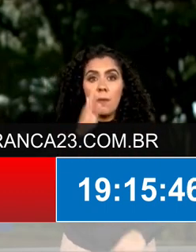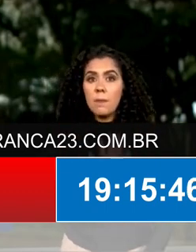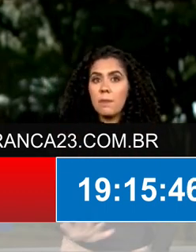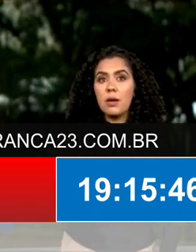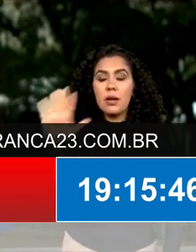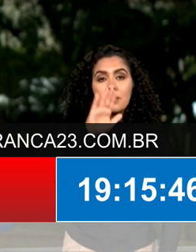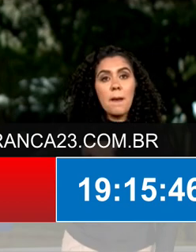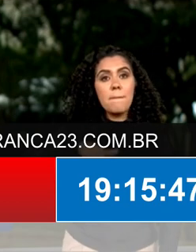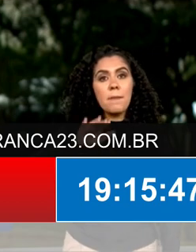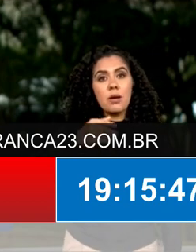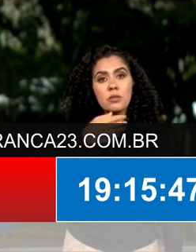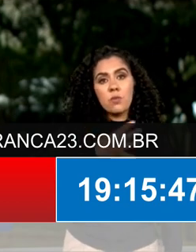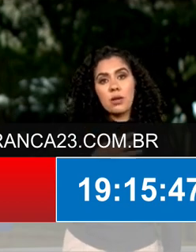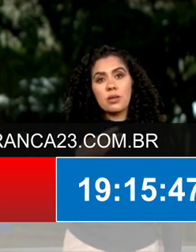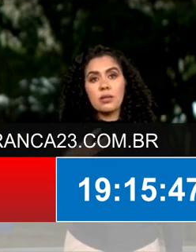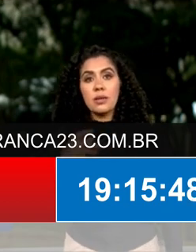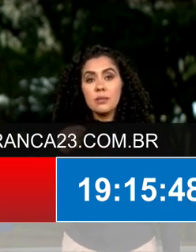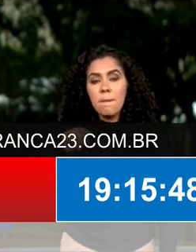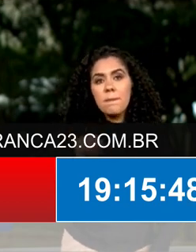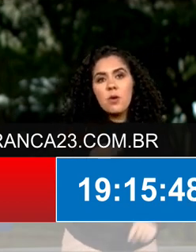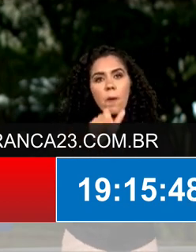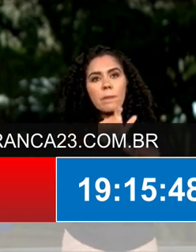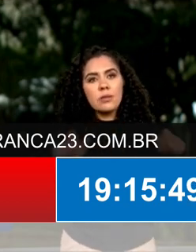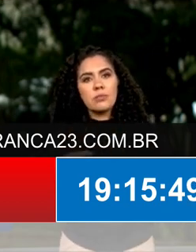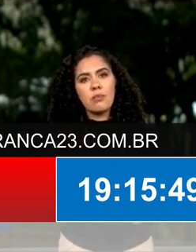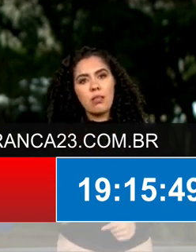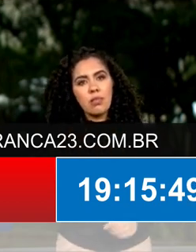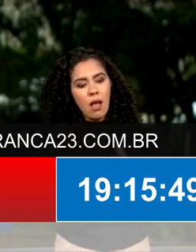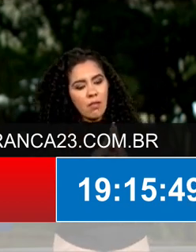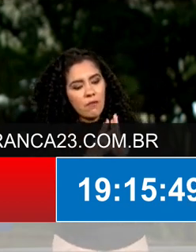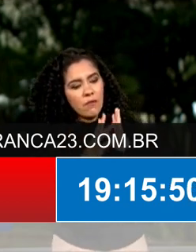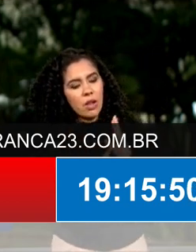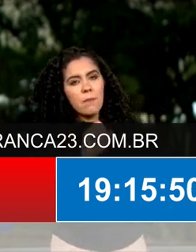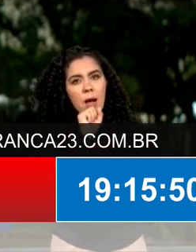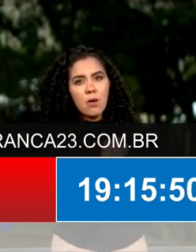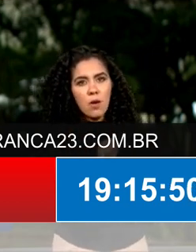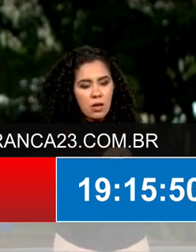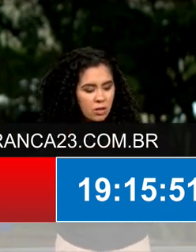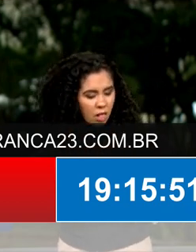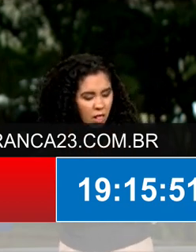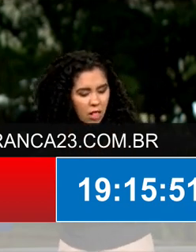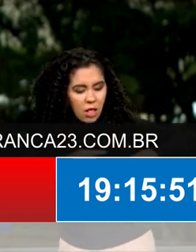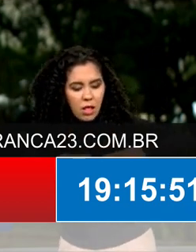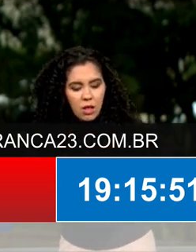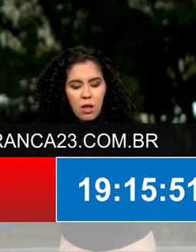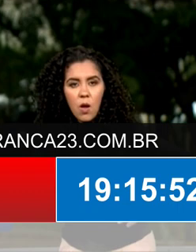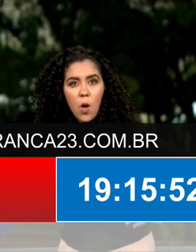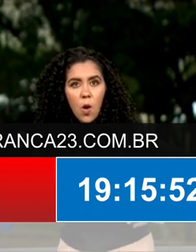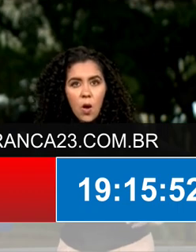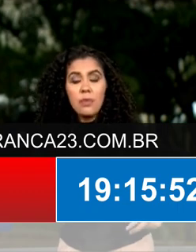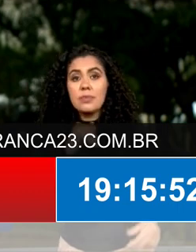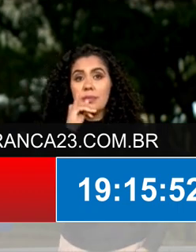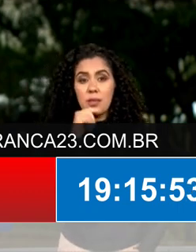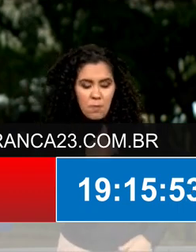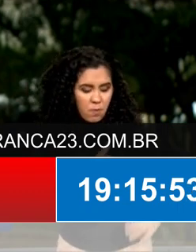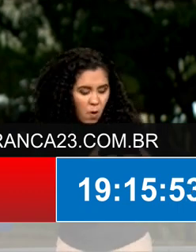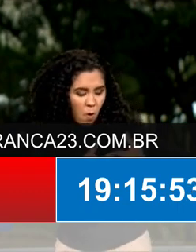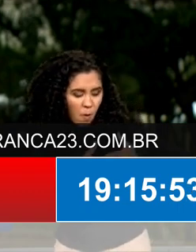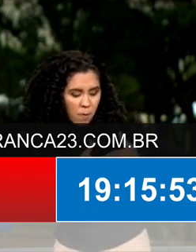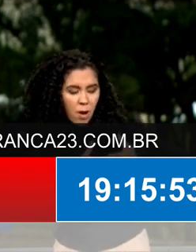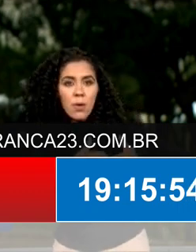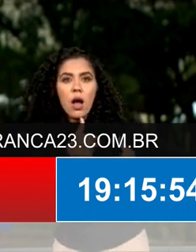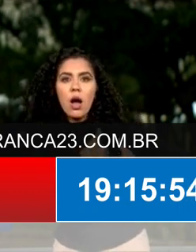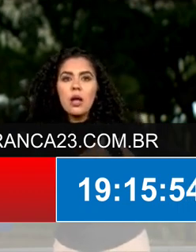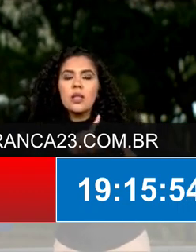43 mil pessoas estão na fila por um transplante de órgão. Somente para coração, por exemplo,